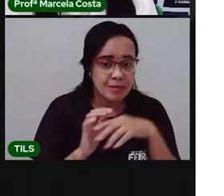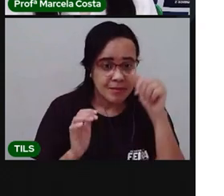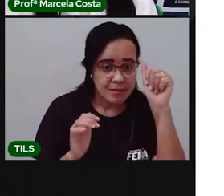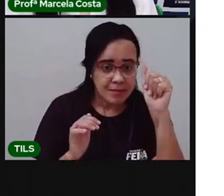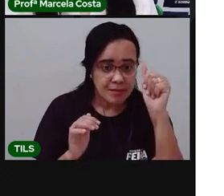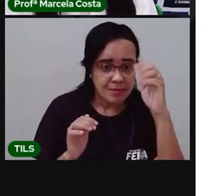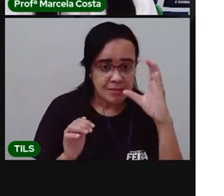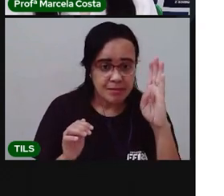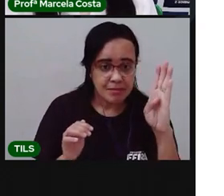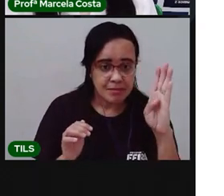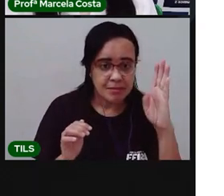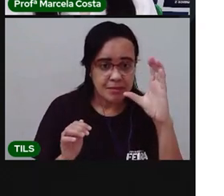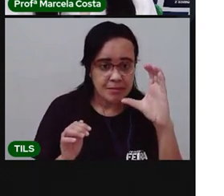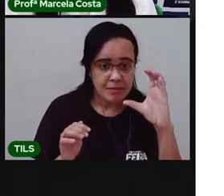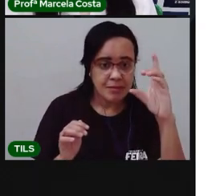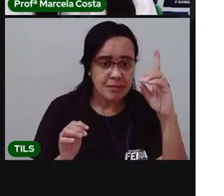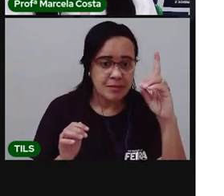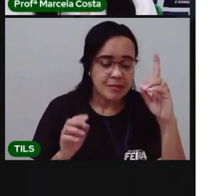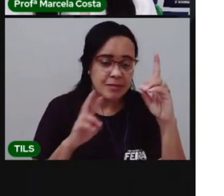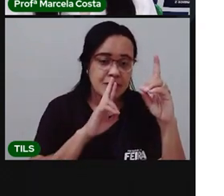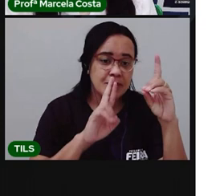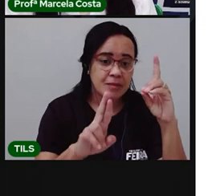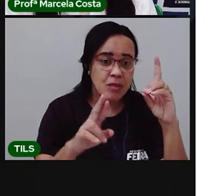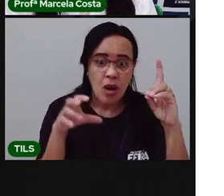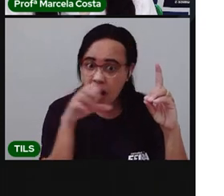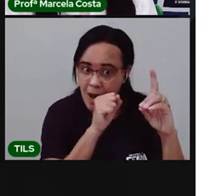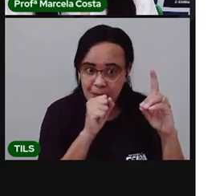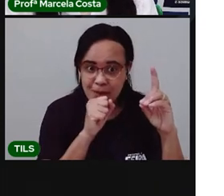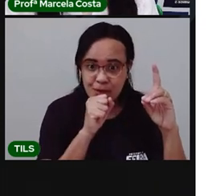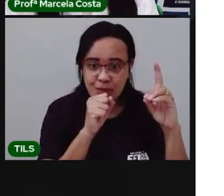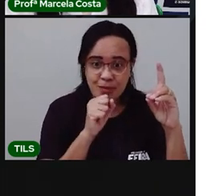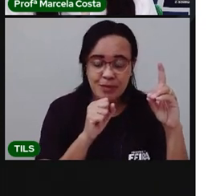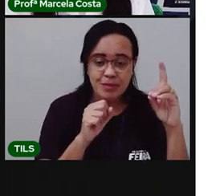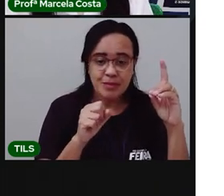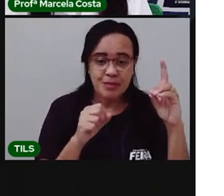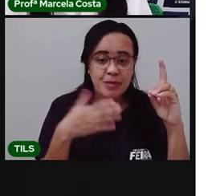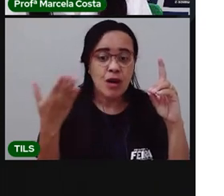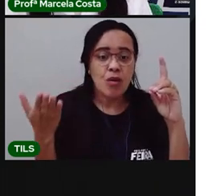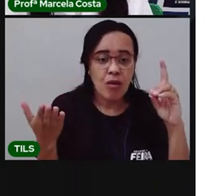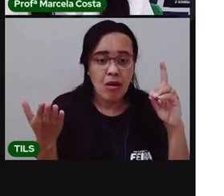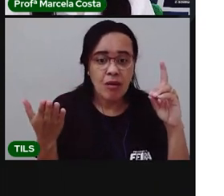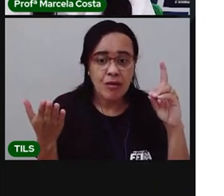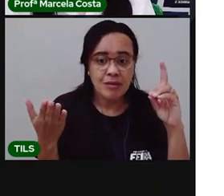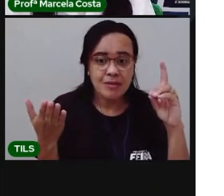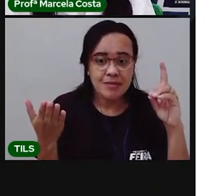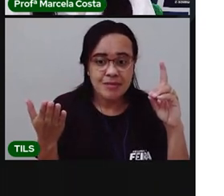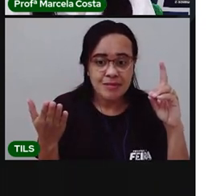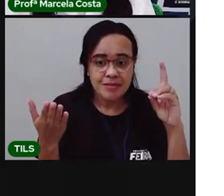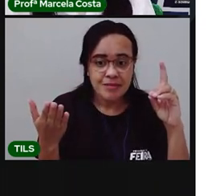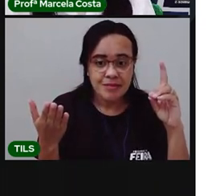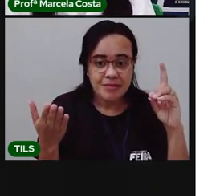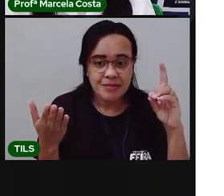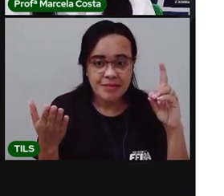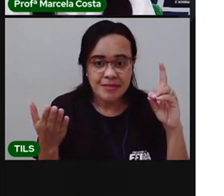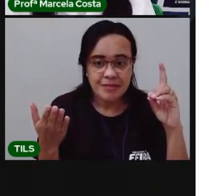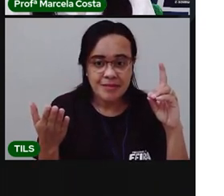A, B, C ou D? Responde aí rápido, senão a gente vai perder o joguinho.